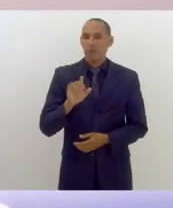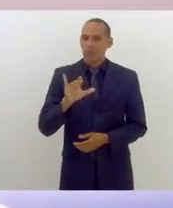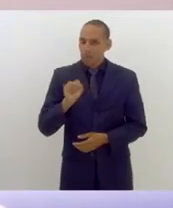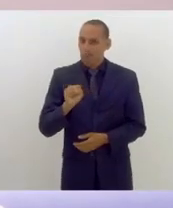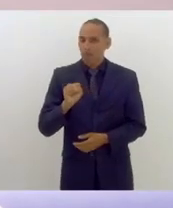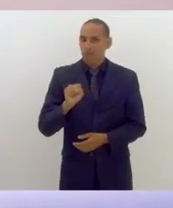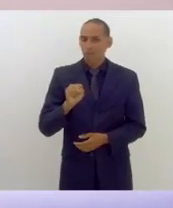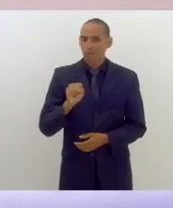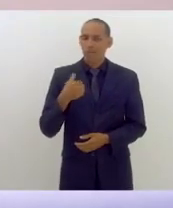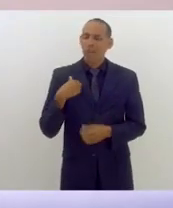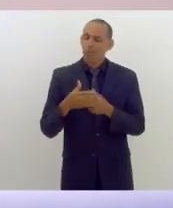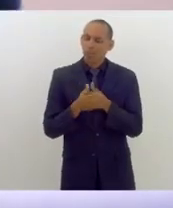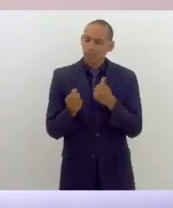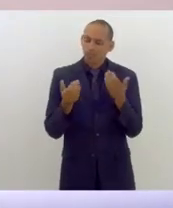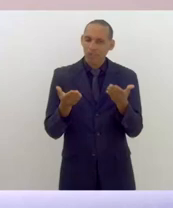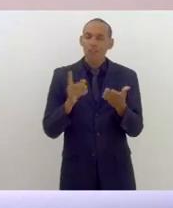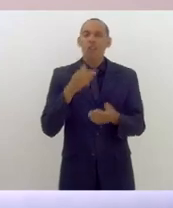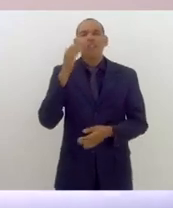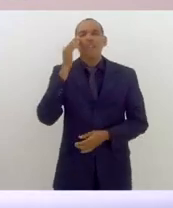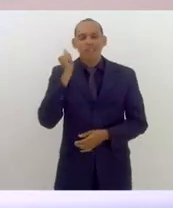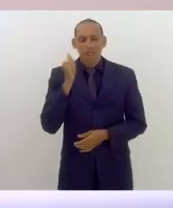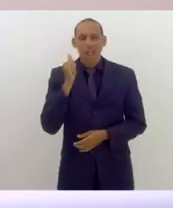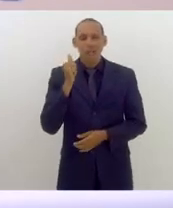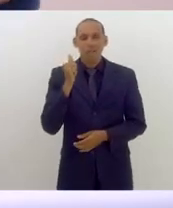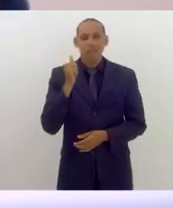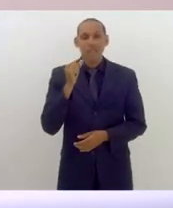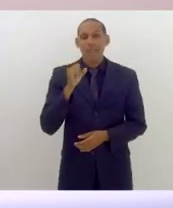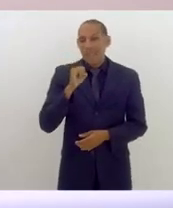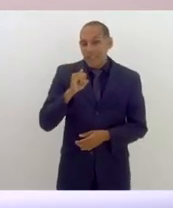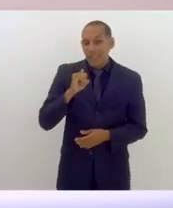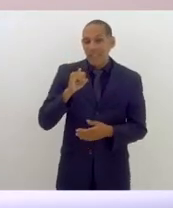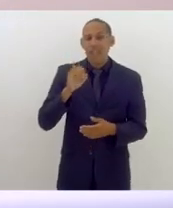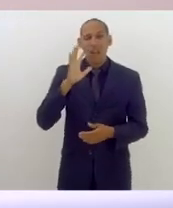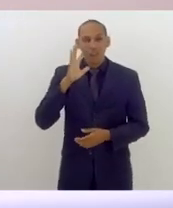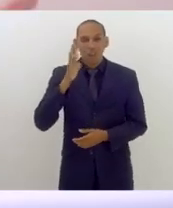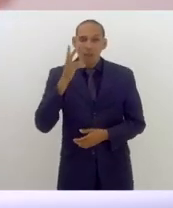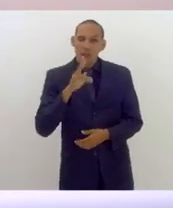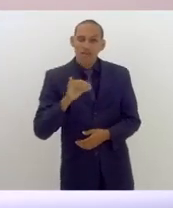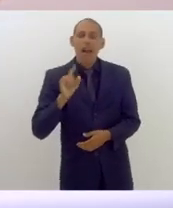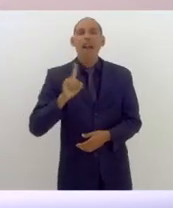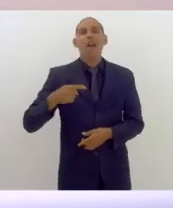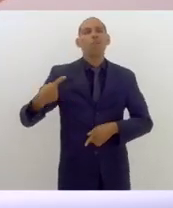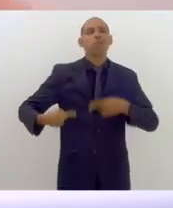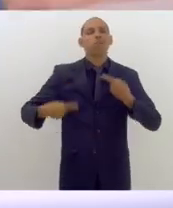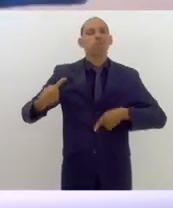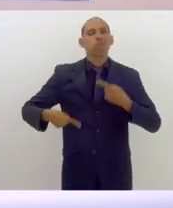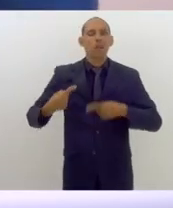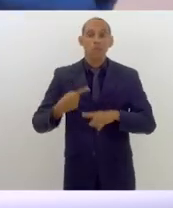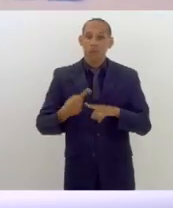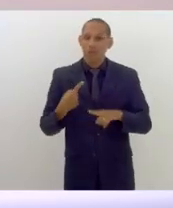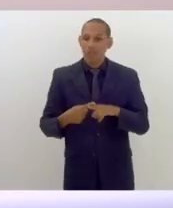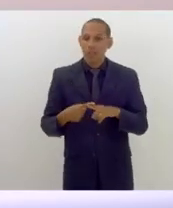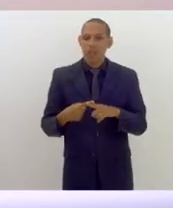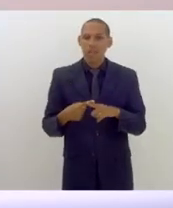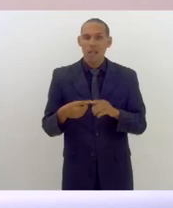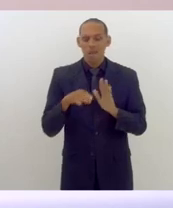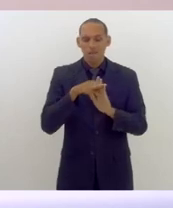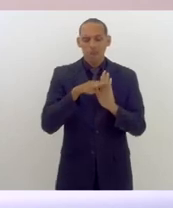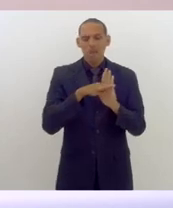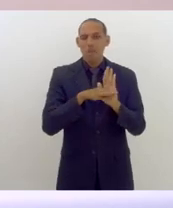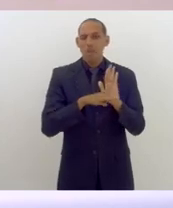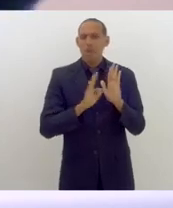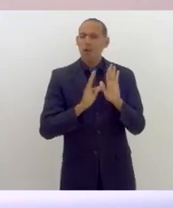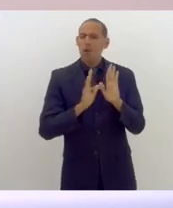todo carinho que eu tenha você nós sabemos que essa questão que vocês resolvida pela questão política infelizmente Porque todo o procedimento foi feito